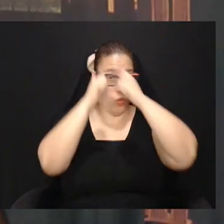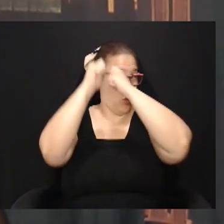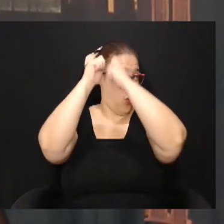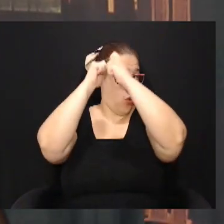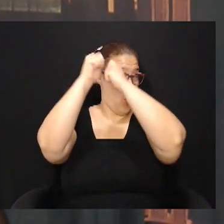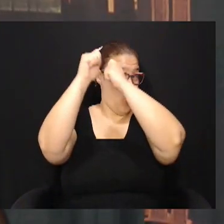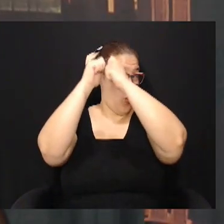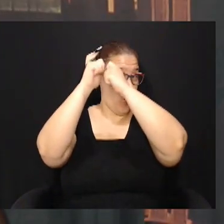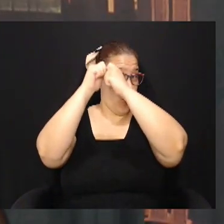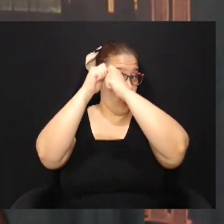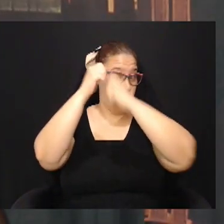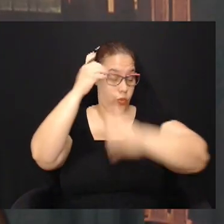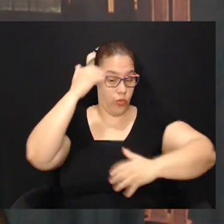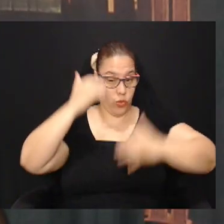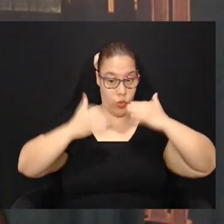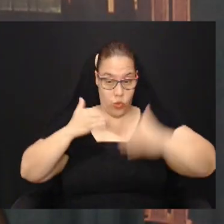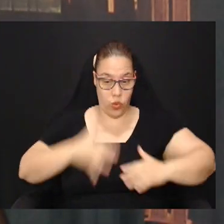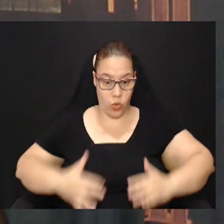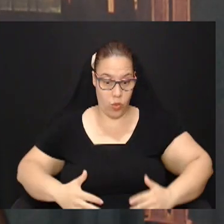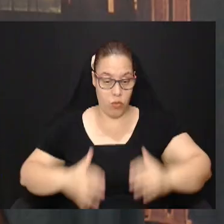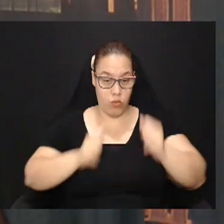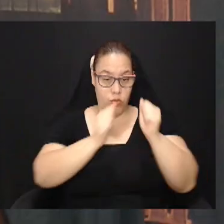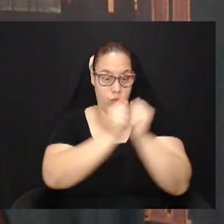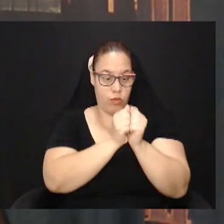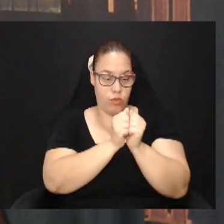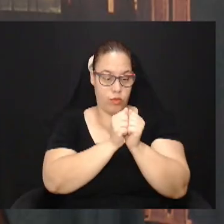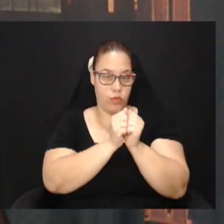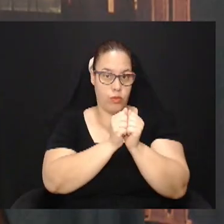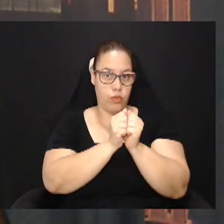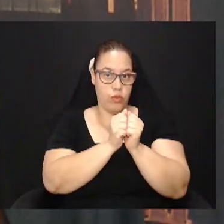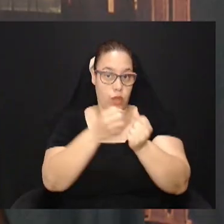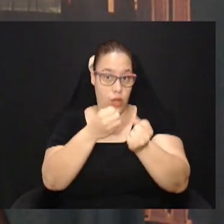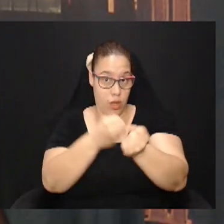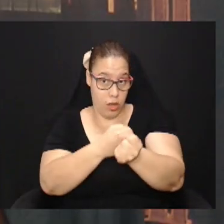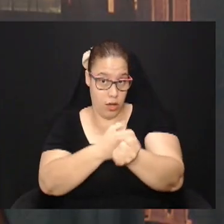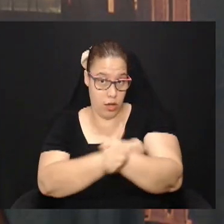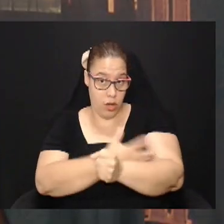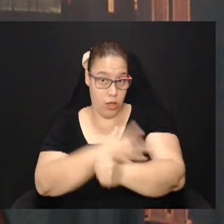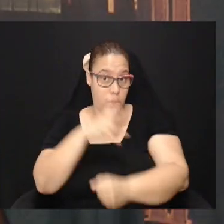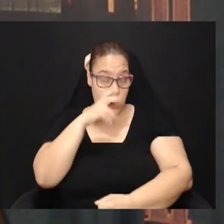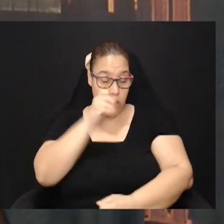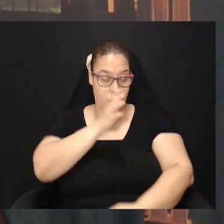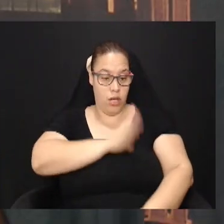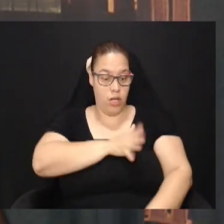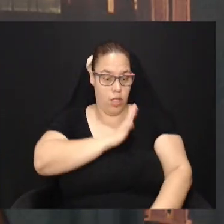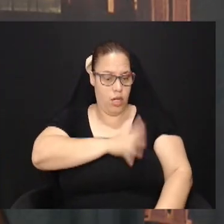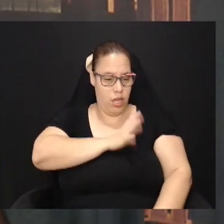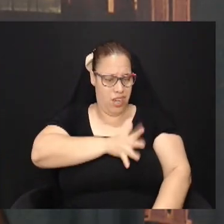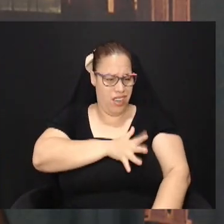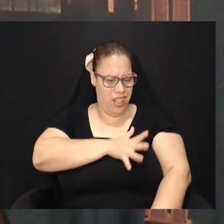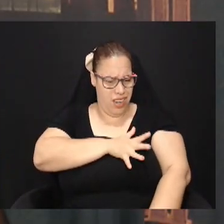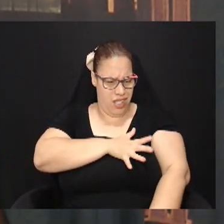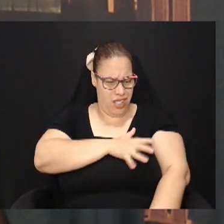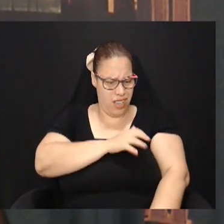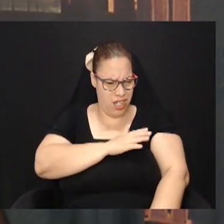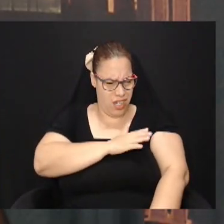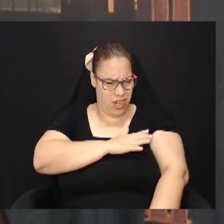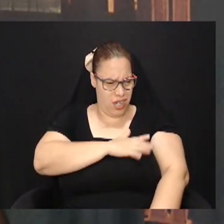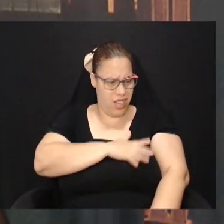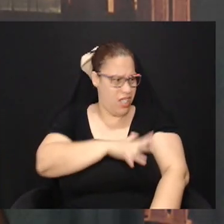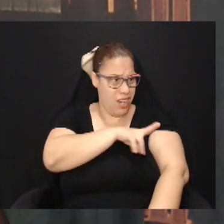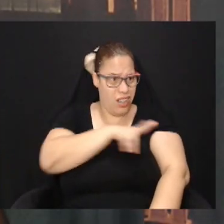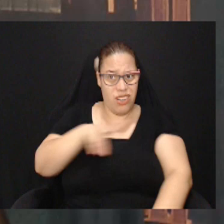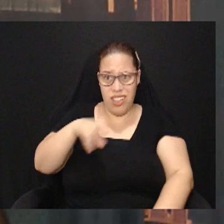com o resto do corpinho. Então, quando uma emoção aumenta a frequência cardíaca, quando aquela cena aumenta a frequência cardíaca, são